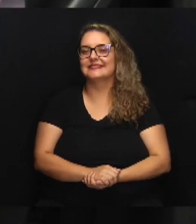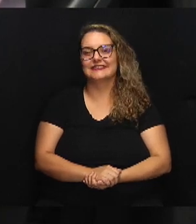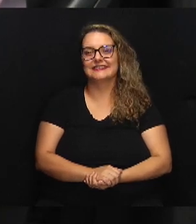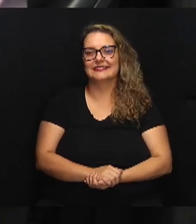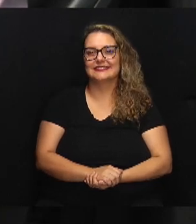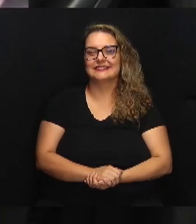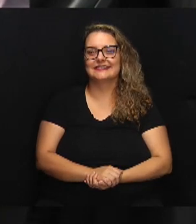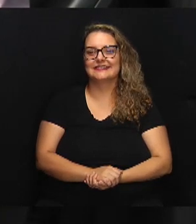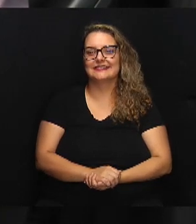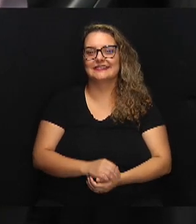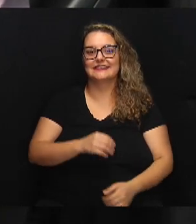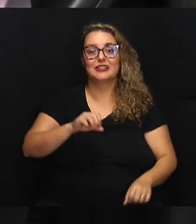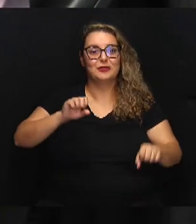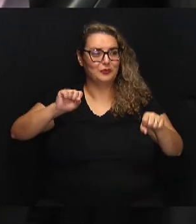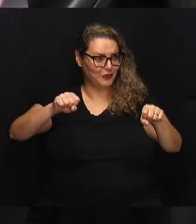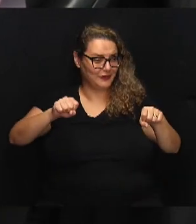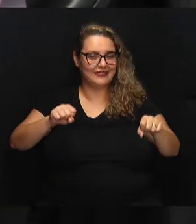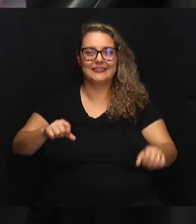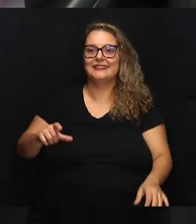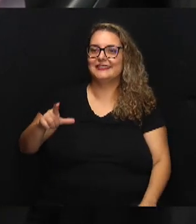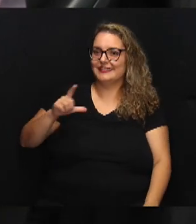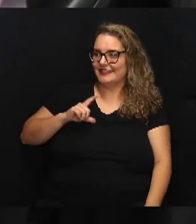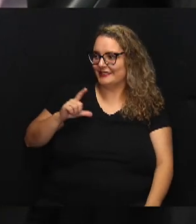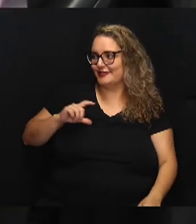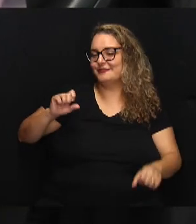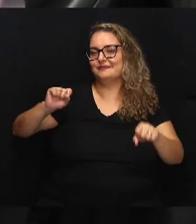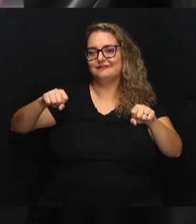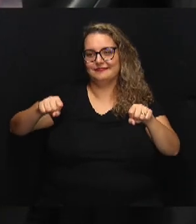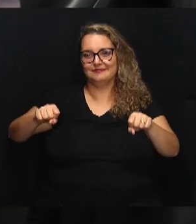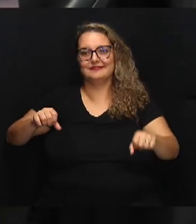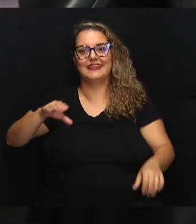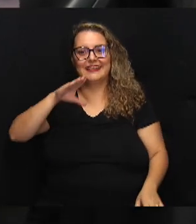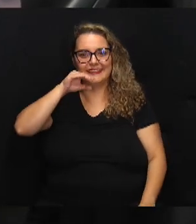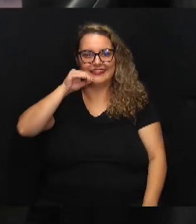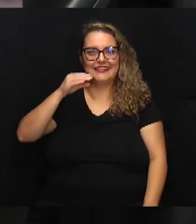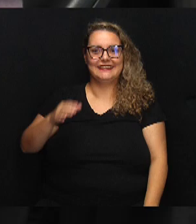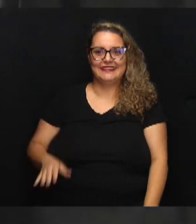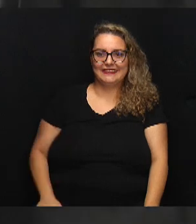Não, meu irmão sempre tive uma moto na adolescência. Né?